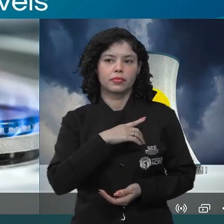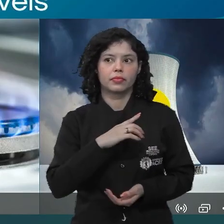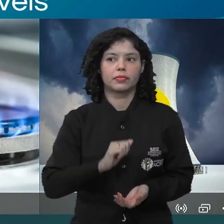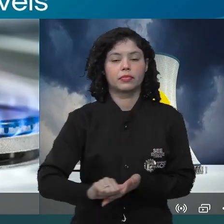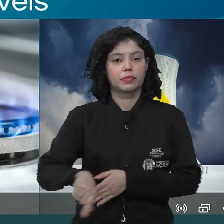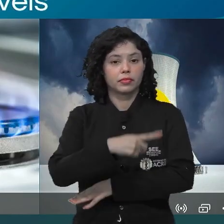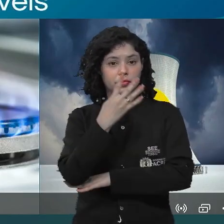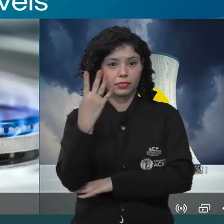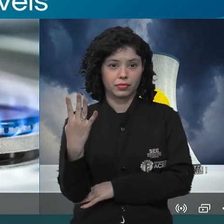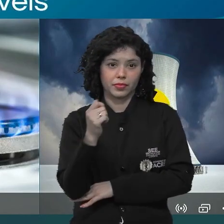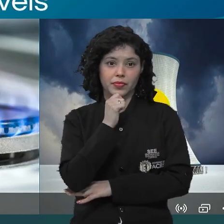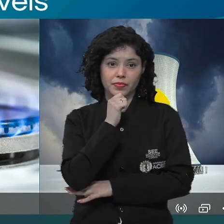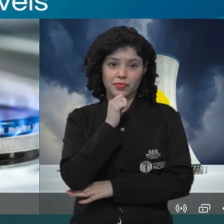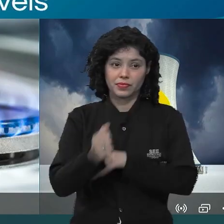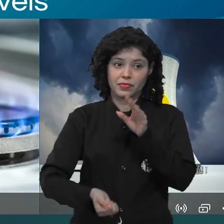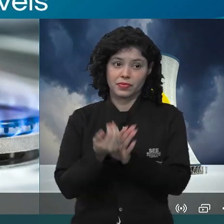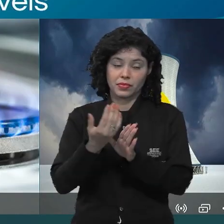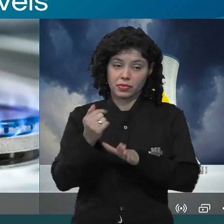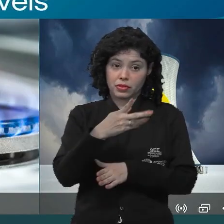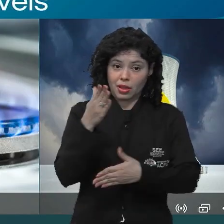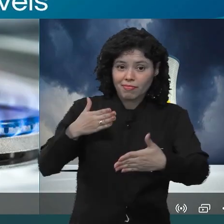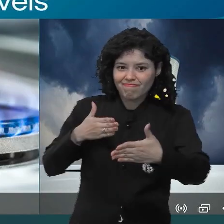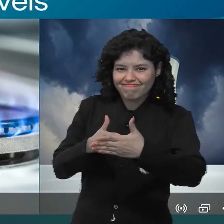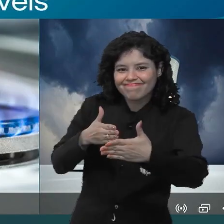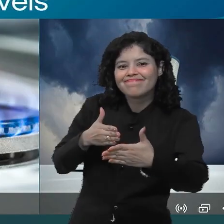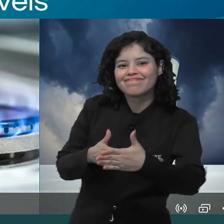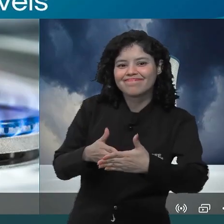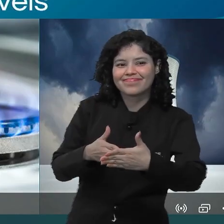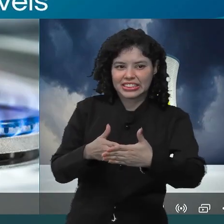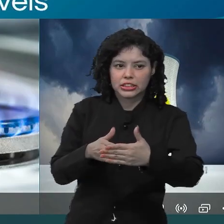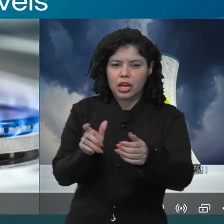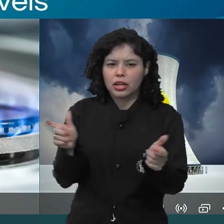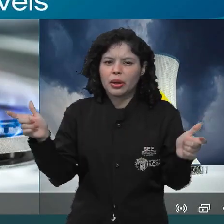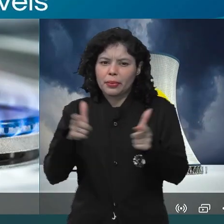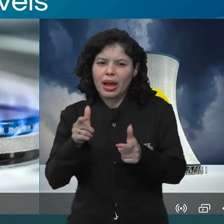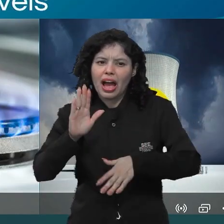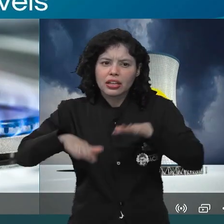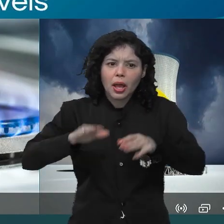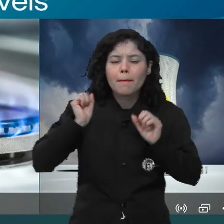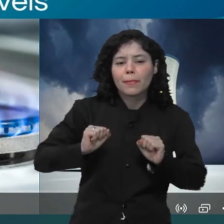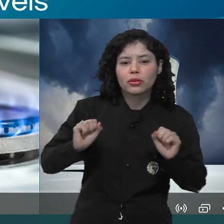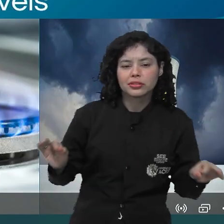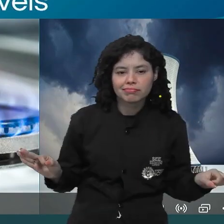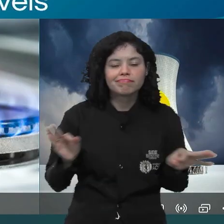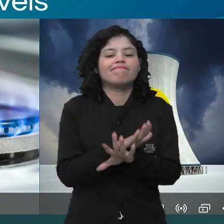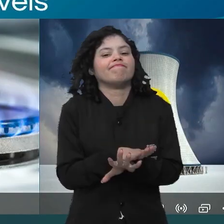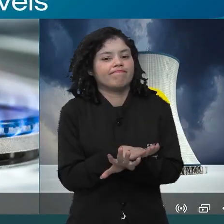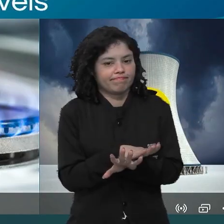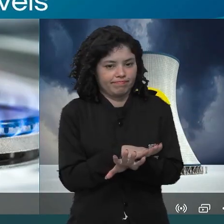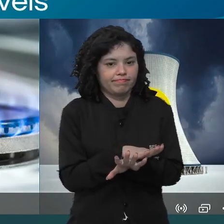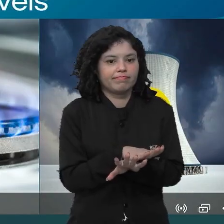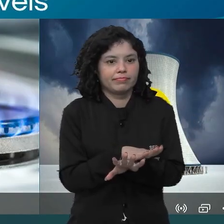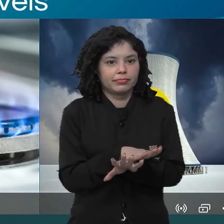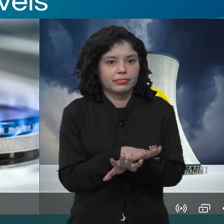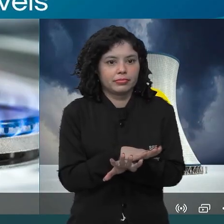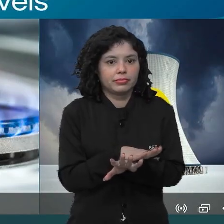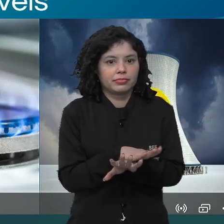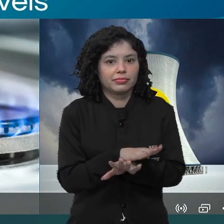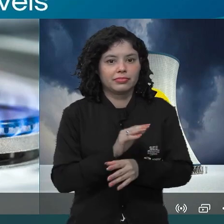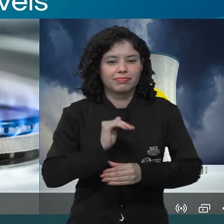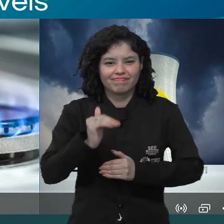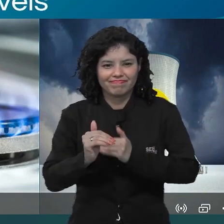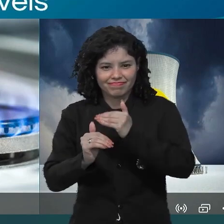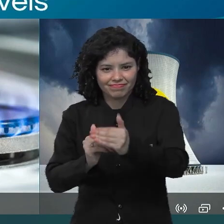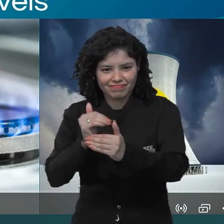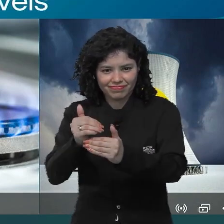não renováveis, aquelas que existem em quantidade limitada ali na natureza, que pode ser o quê? Pode ser, aos